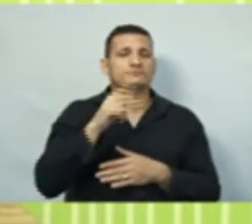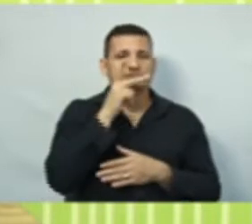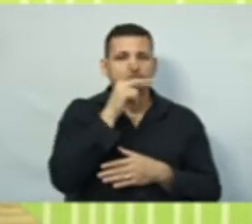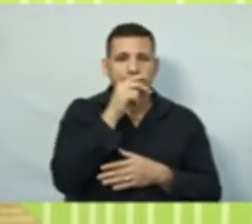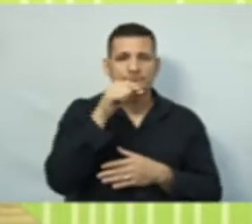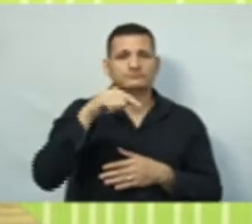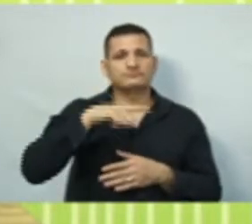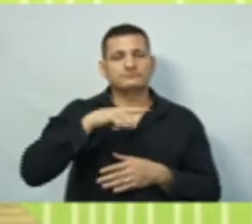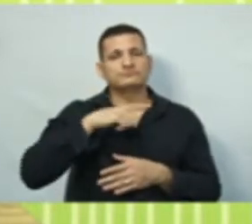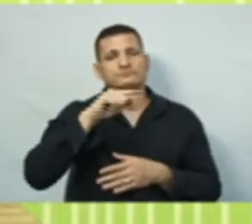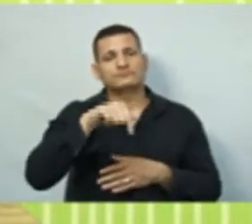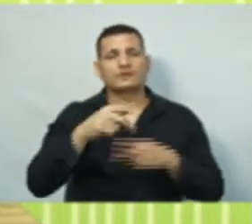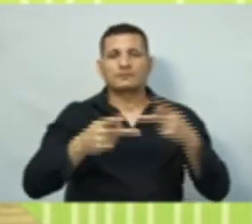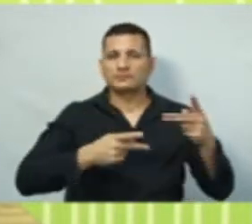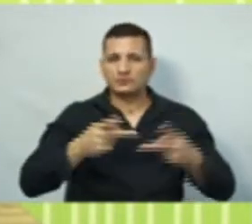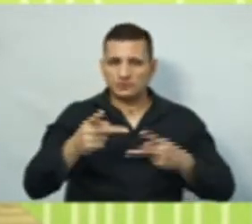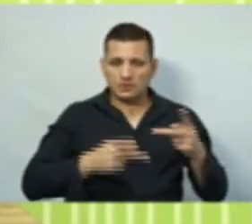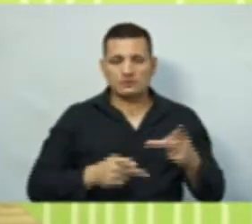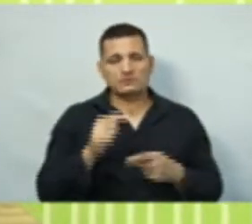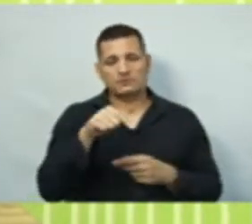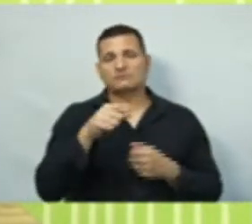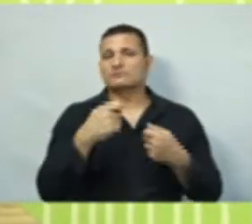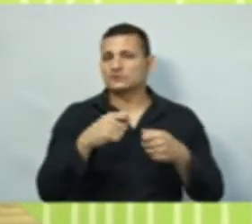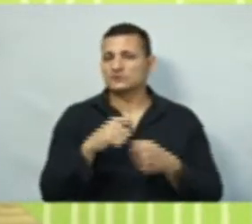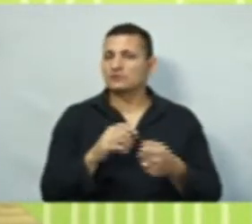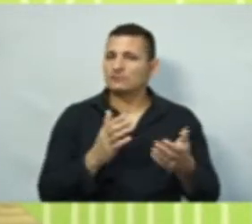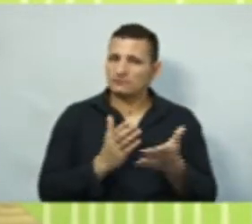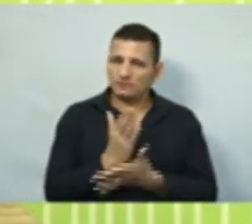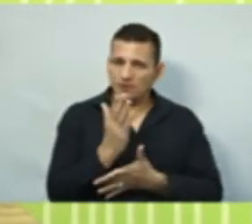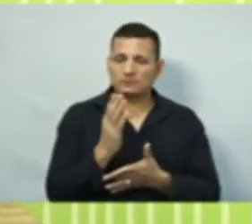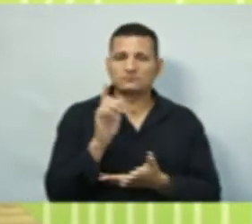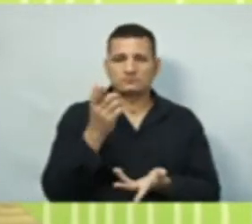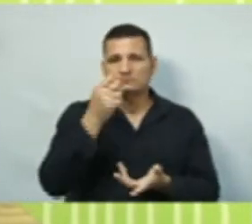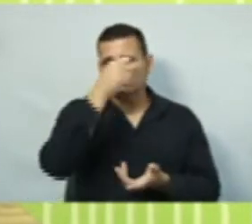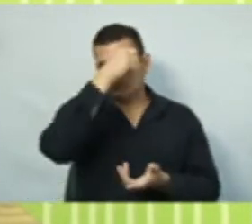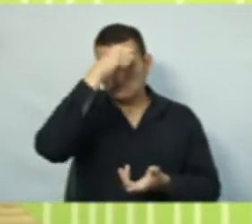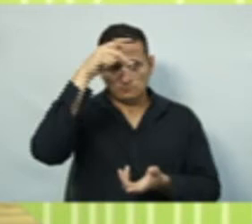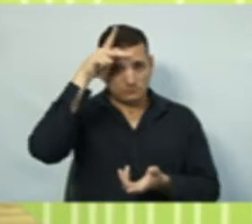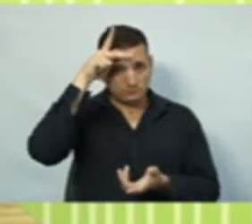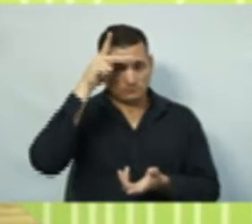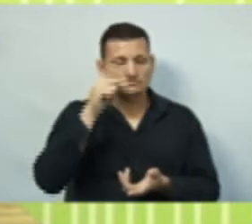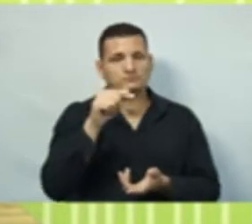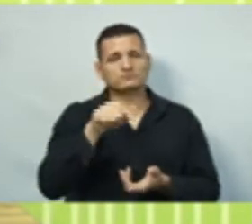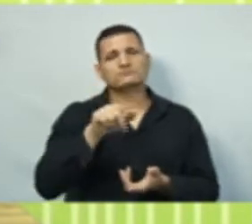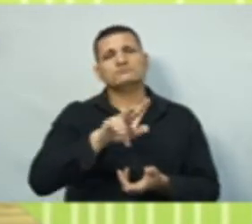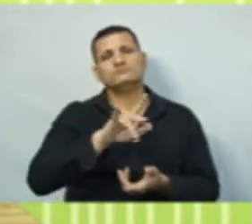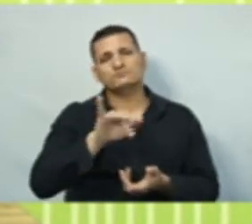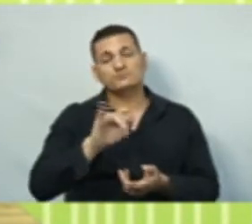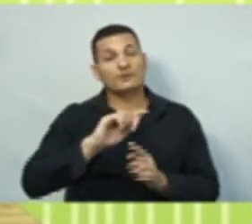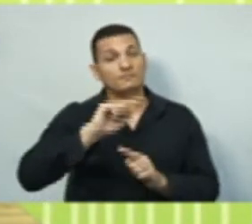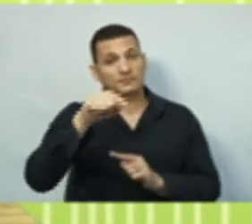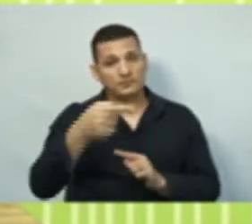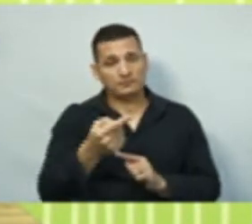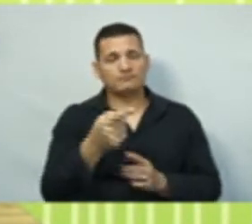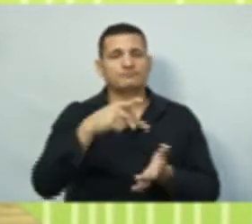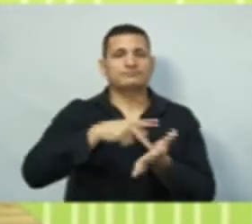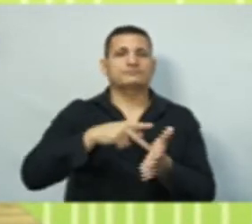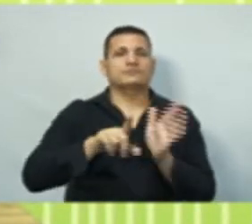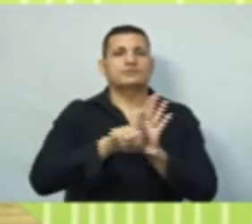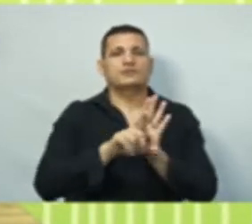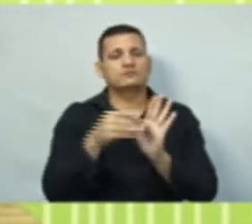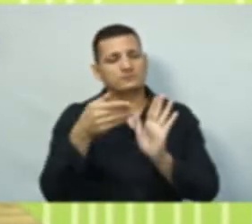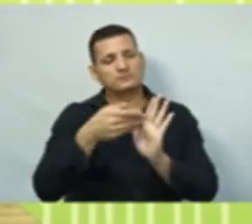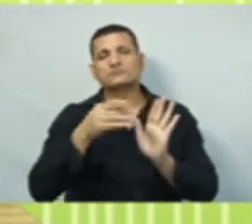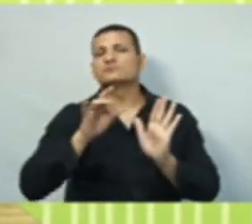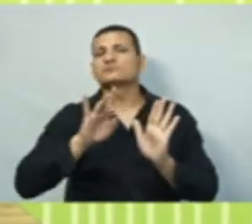um projeto de lei que precisa ainda ser sancionado pelo Poder Executivo, que irá virar uma lei que trata de